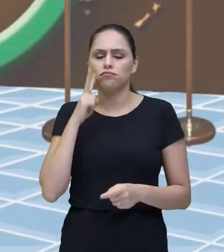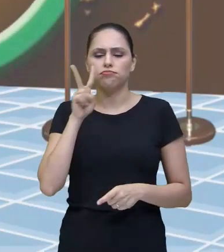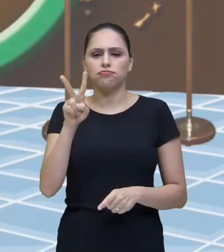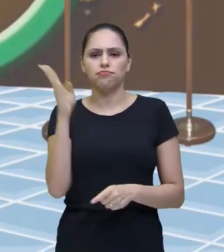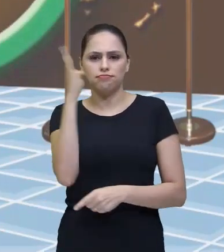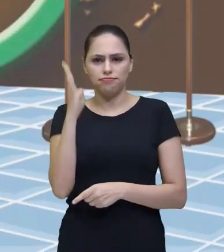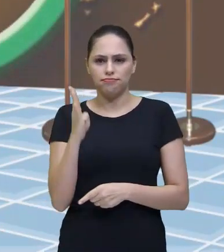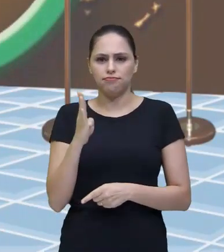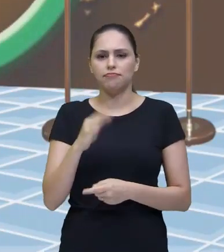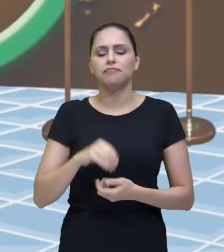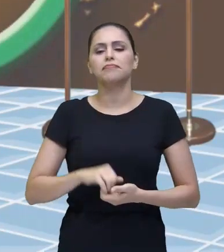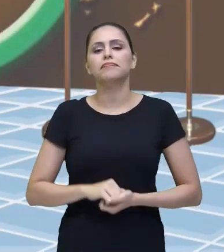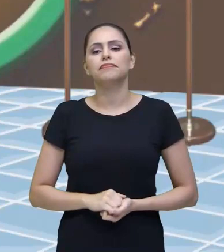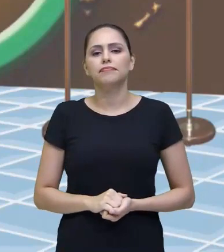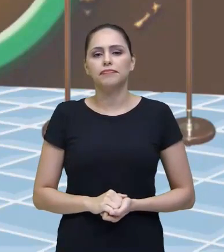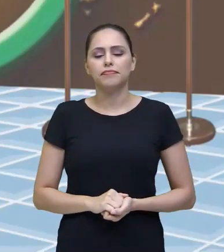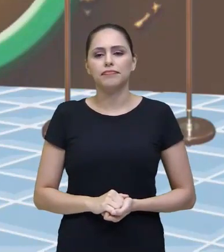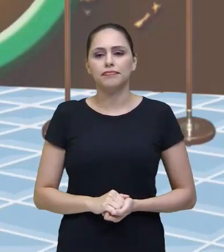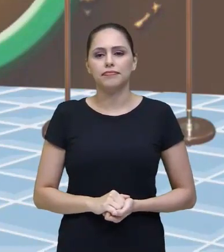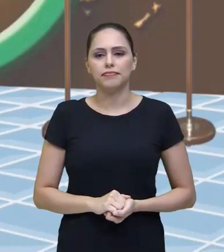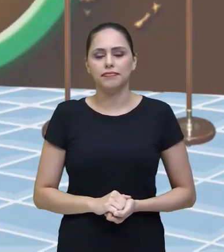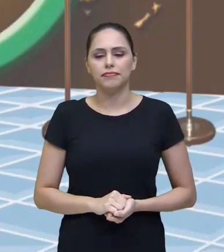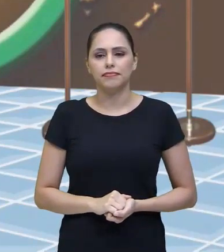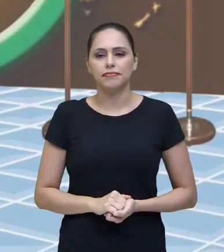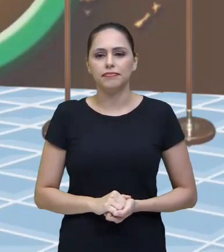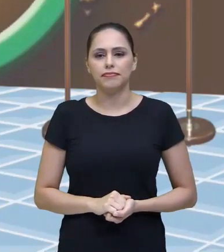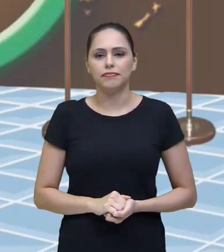hein? Vamos olhar. Se prepara.